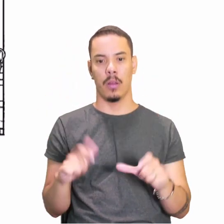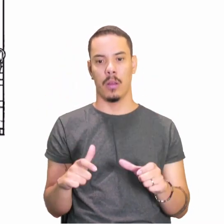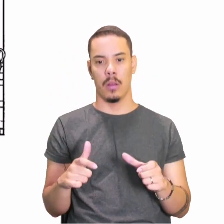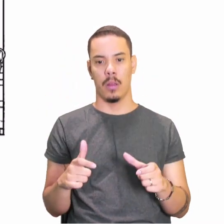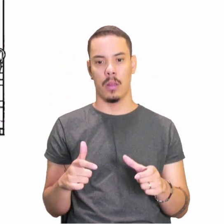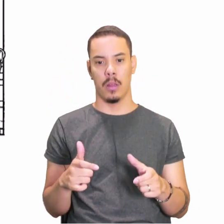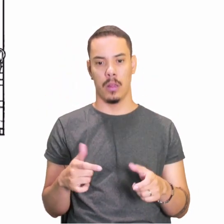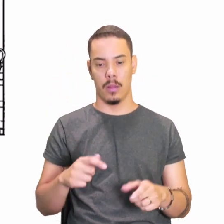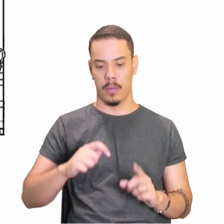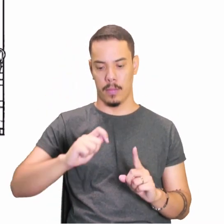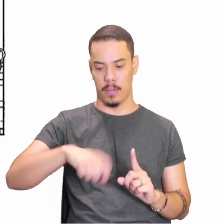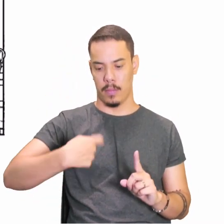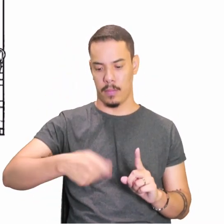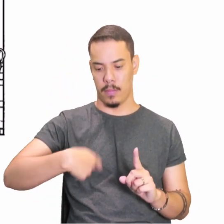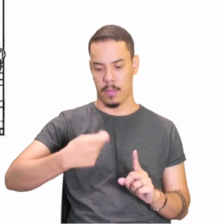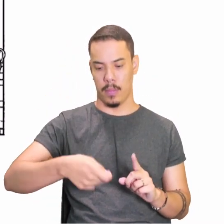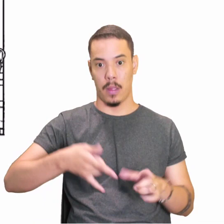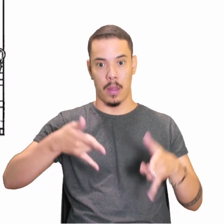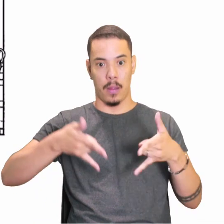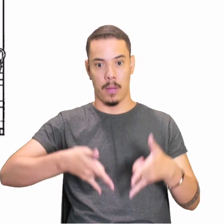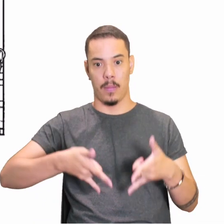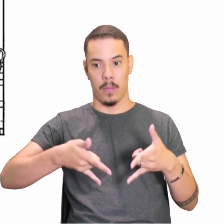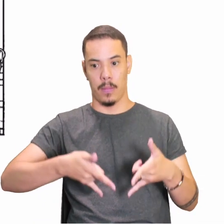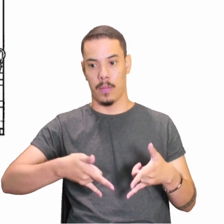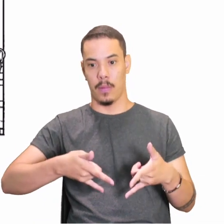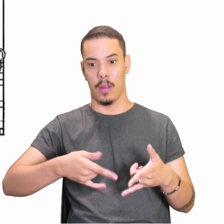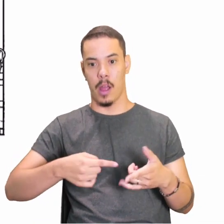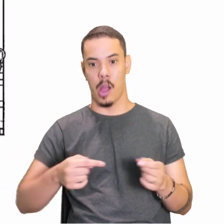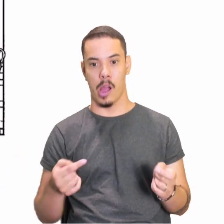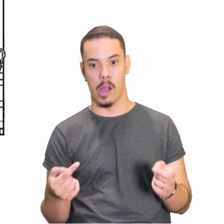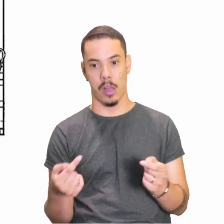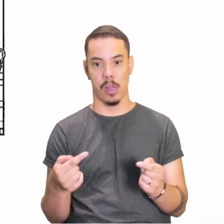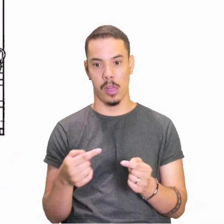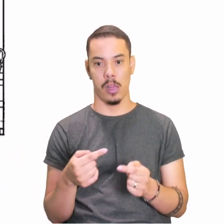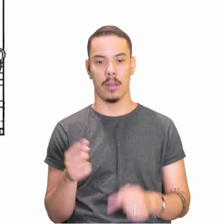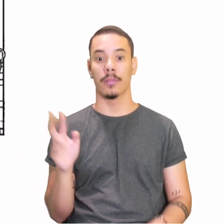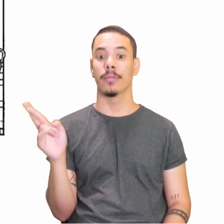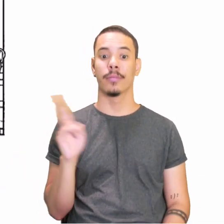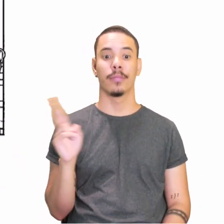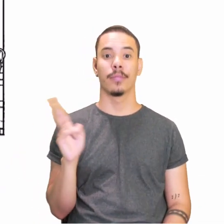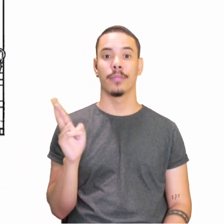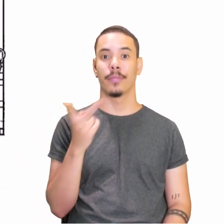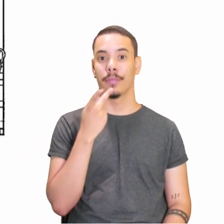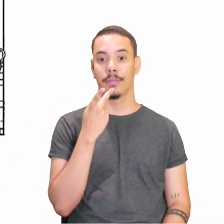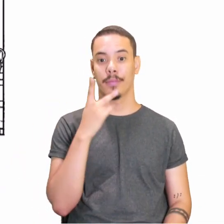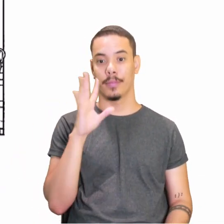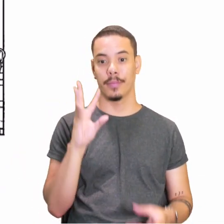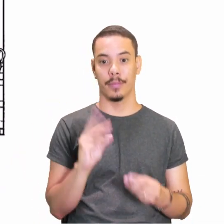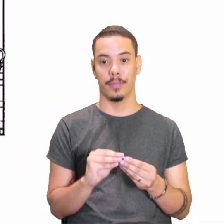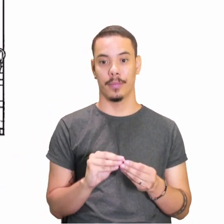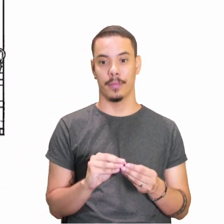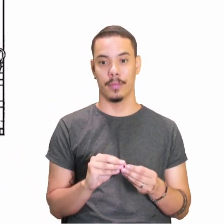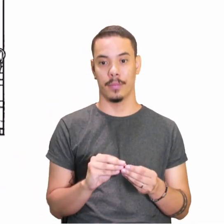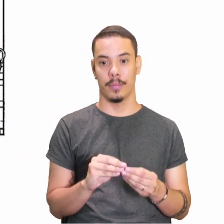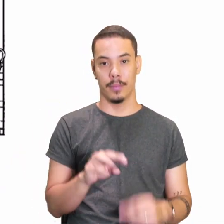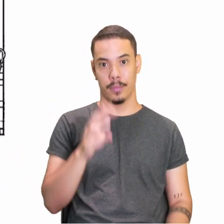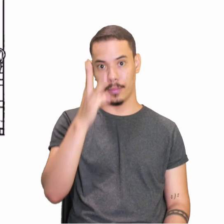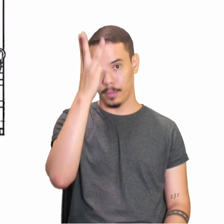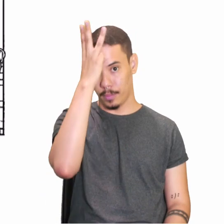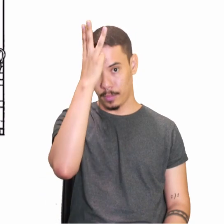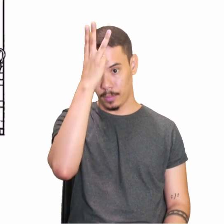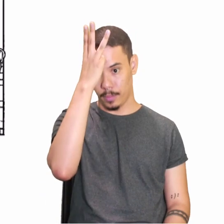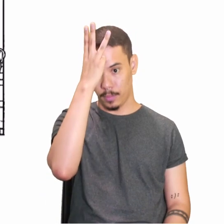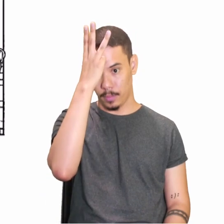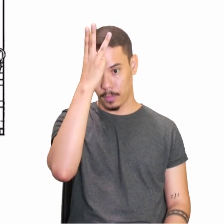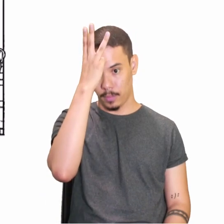na manivela da cama, o bichinho, que é esse bichinho que eu tô falando, Abadinho? O Cebolinha. Ele